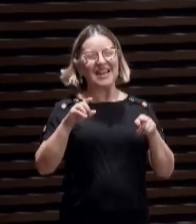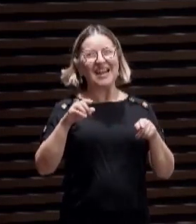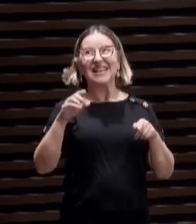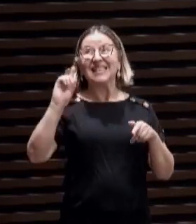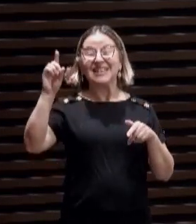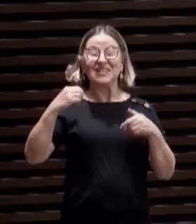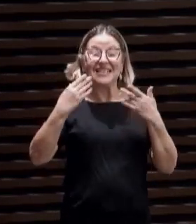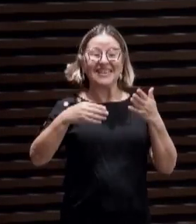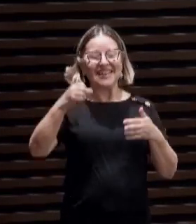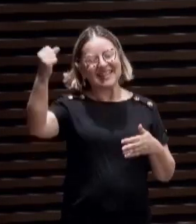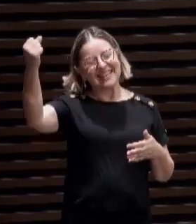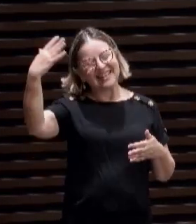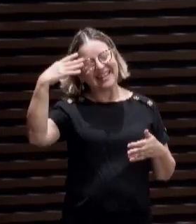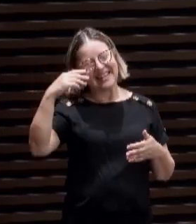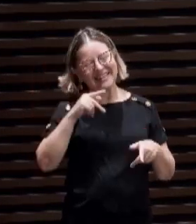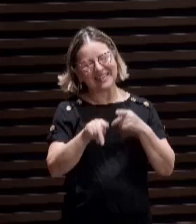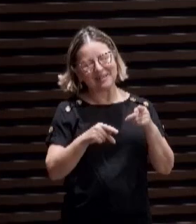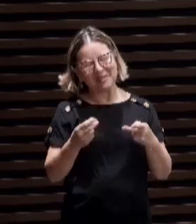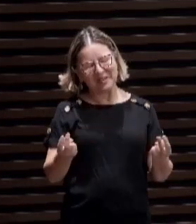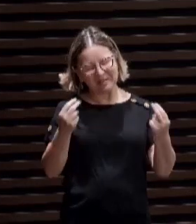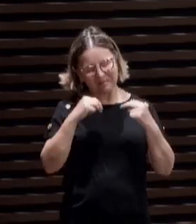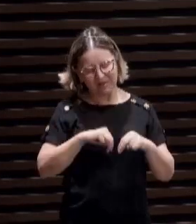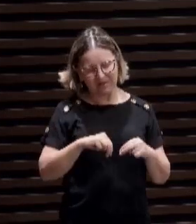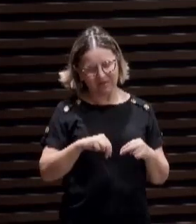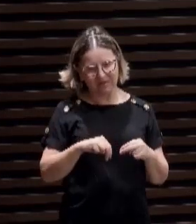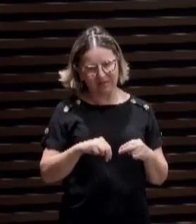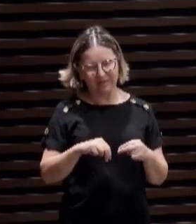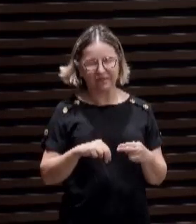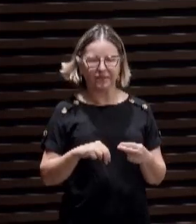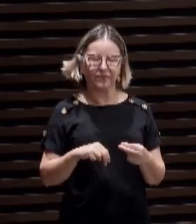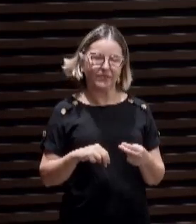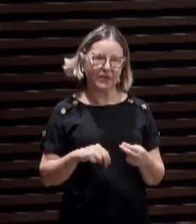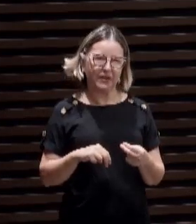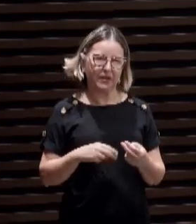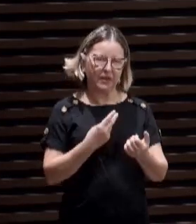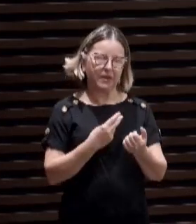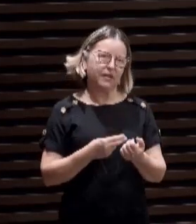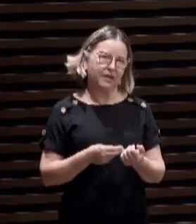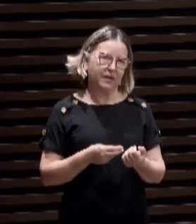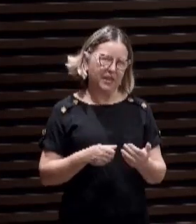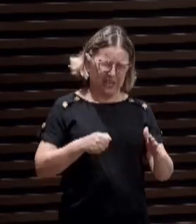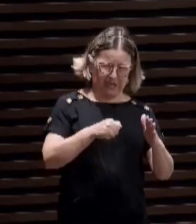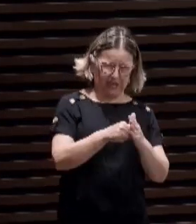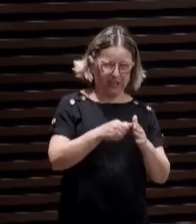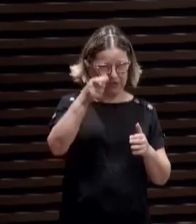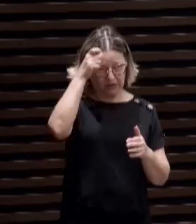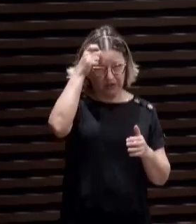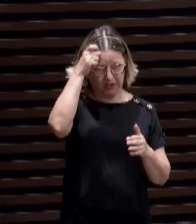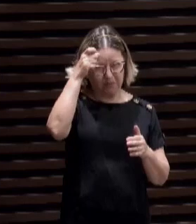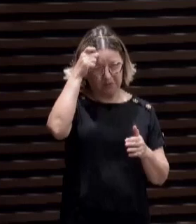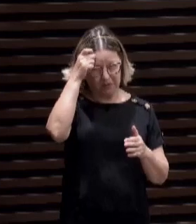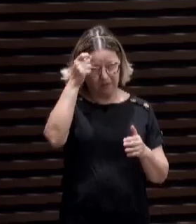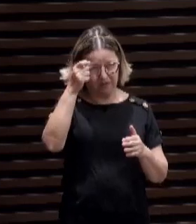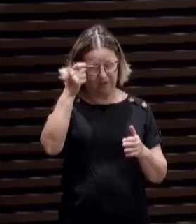resisti ao diabo, e ele fugirá de vós. Chegai-vos a Deus, e ele se chegará a vós outros. Purificai